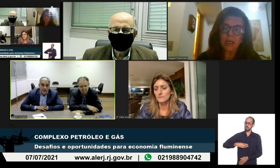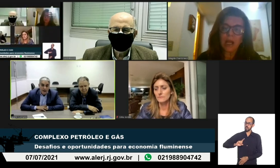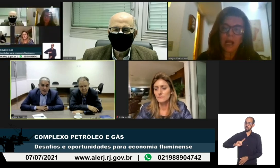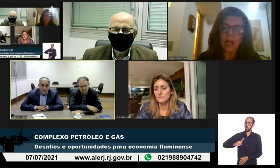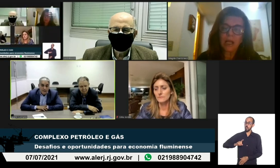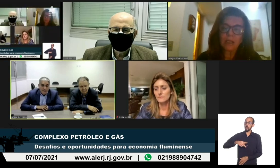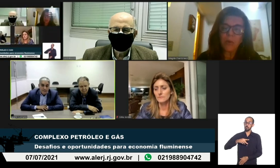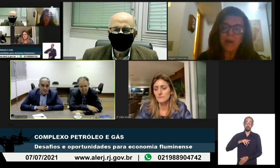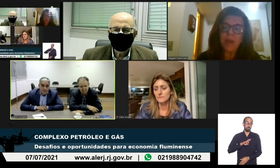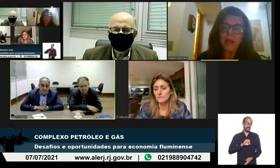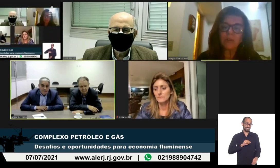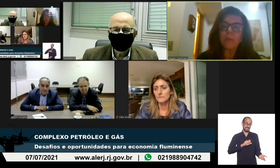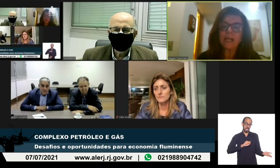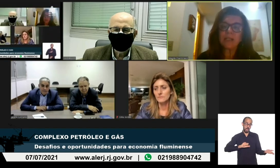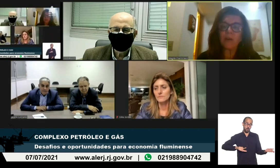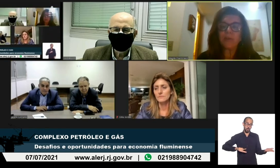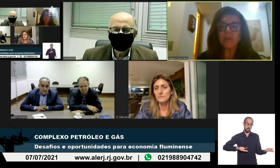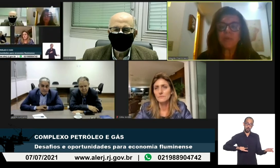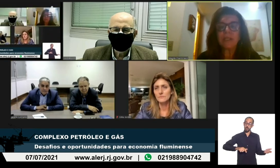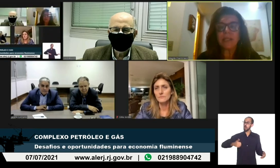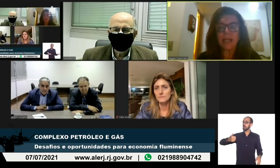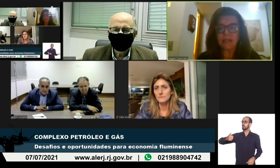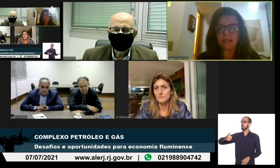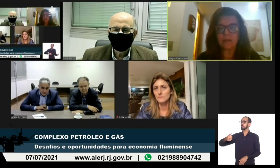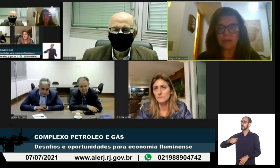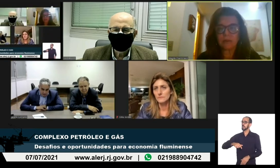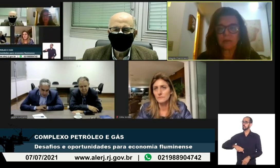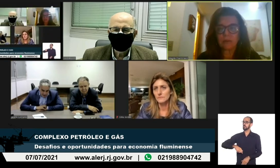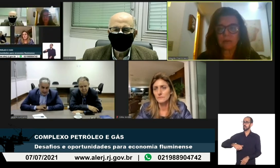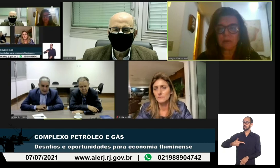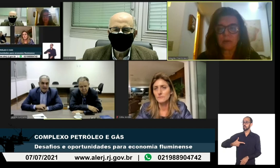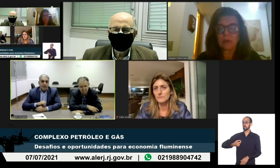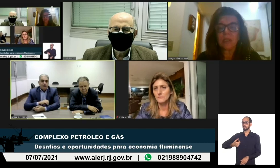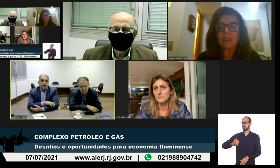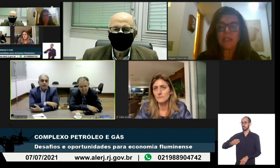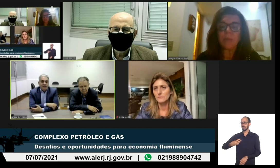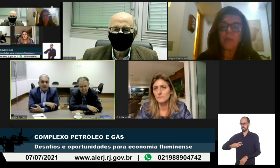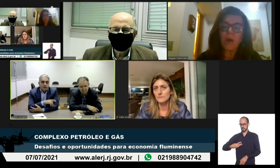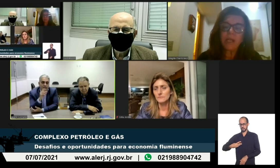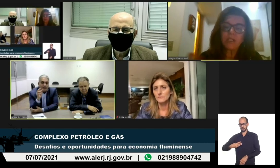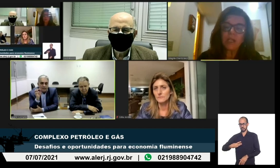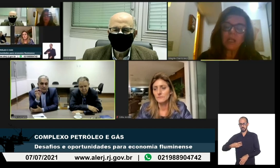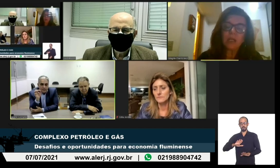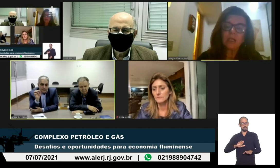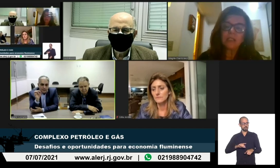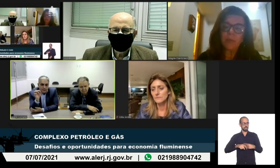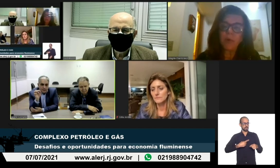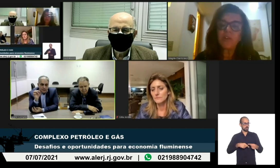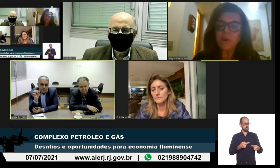pré-sal... O primeiro do pré-sal foi em 2013. Ok, depois, mas retoma...